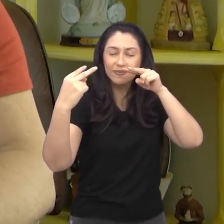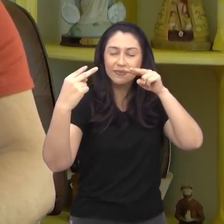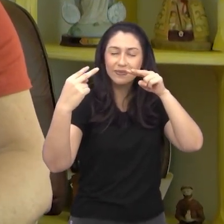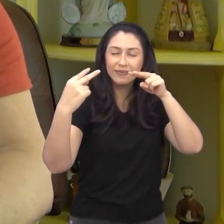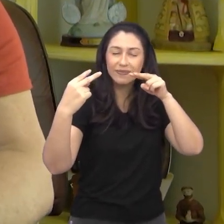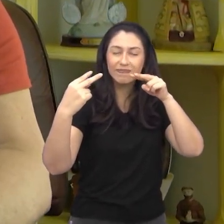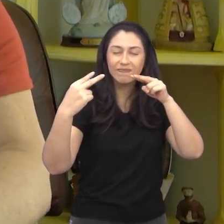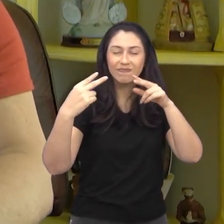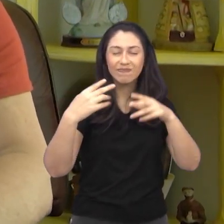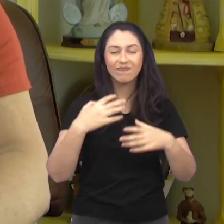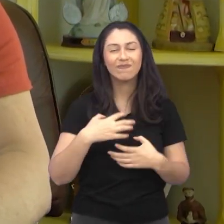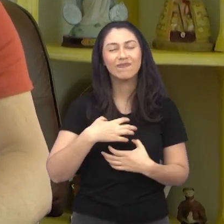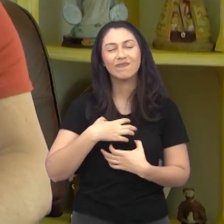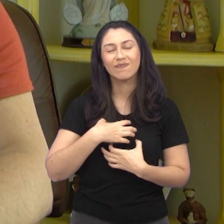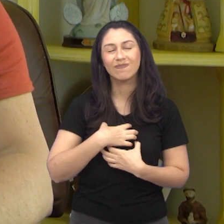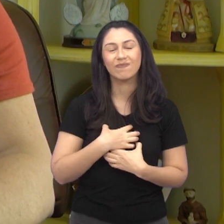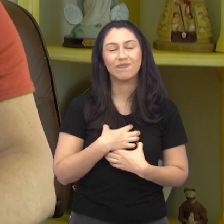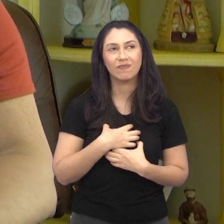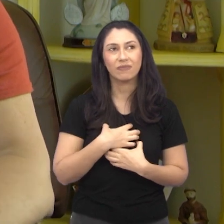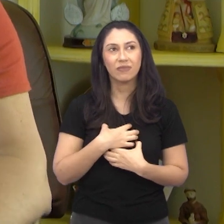E eu sinto até hoje